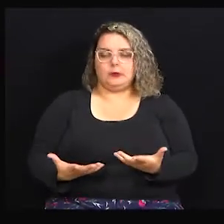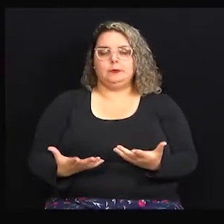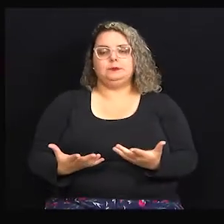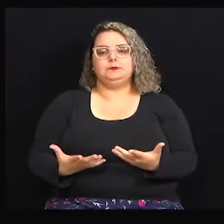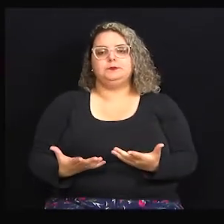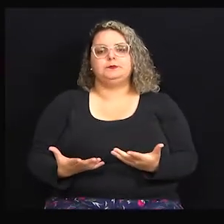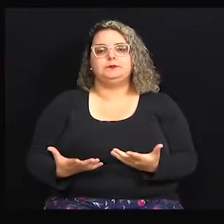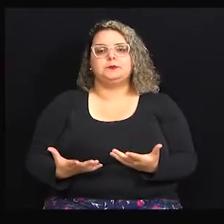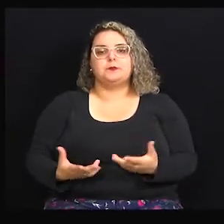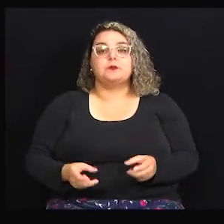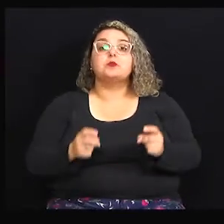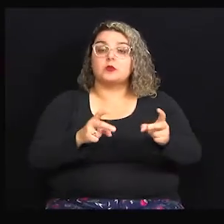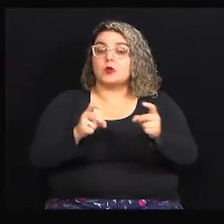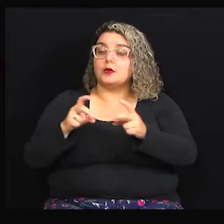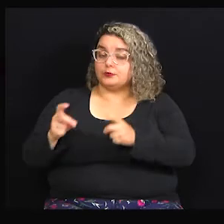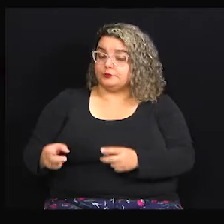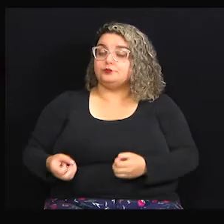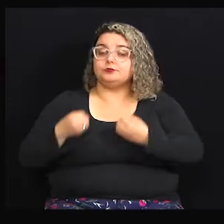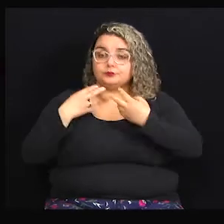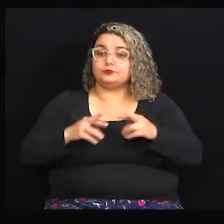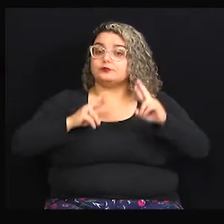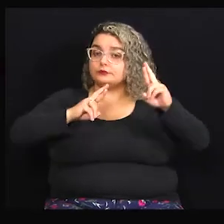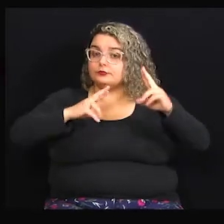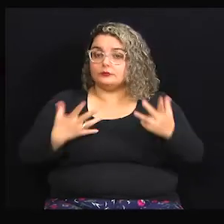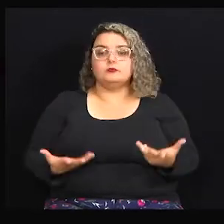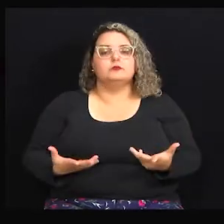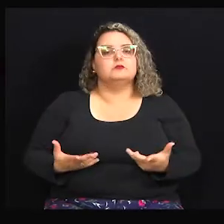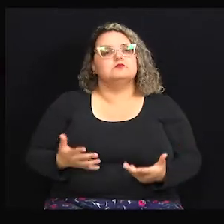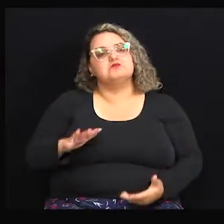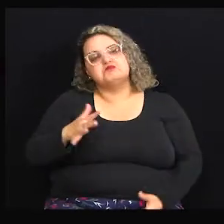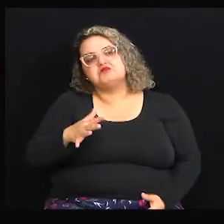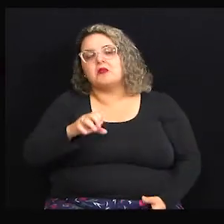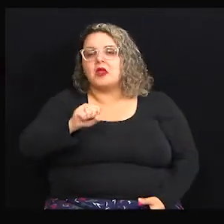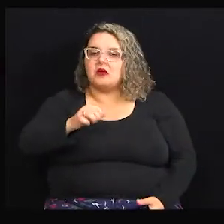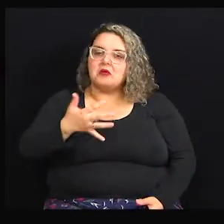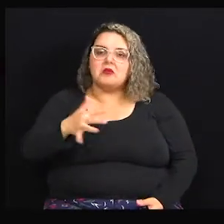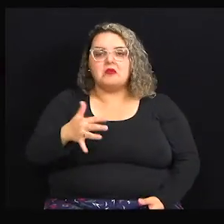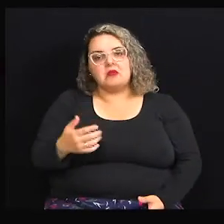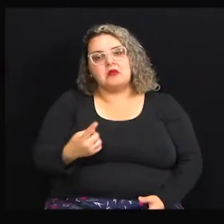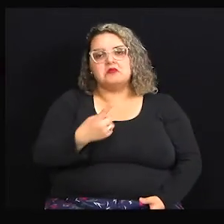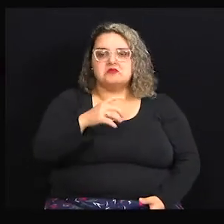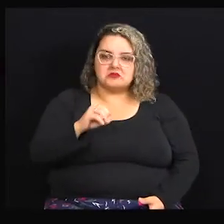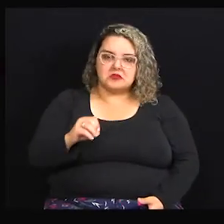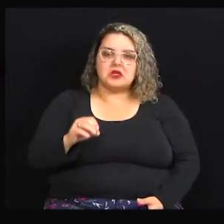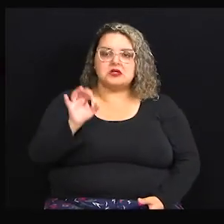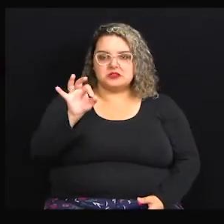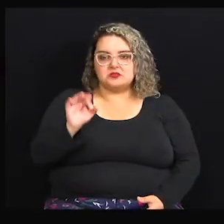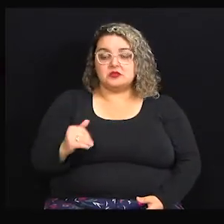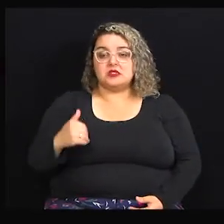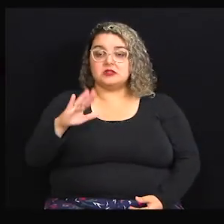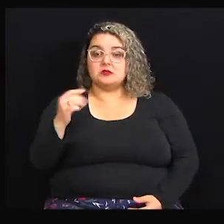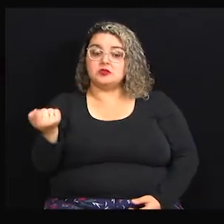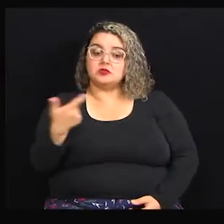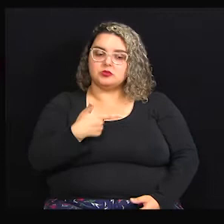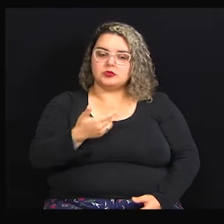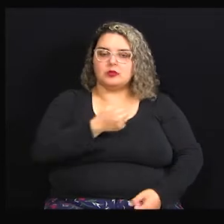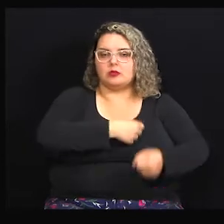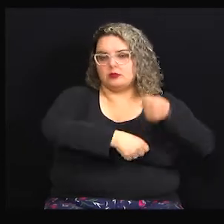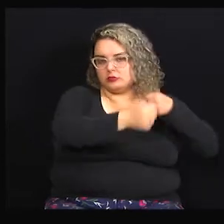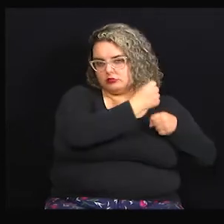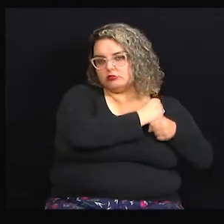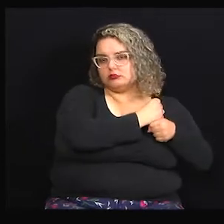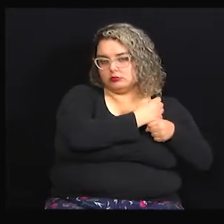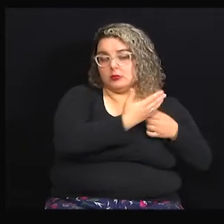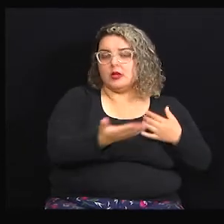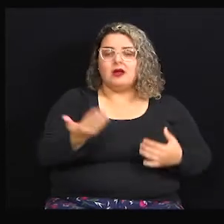expectativa de venda boa e a gente está em torno de 8 a 10% acima do que foi o ano passado